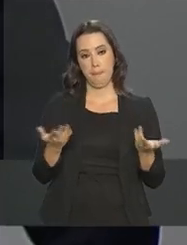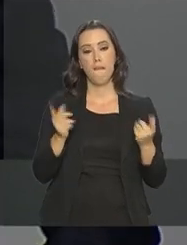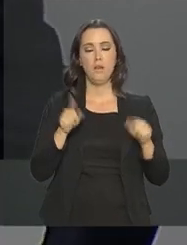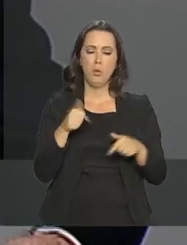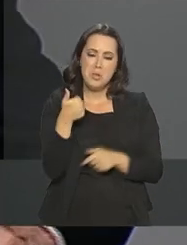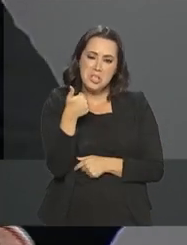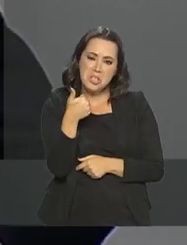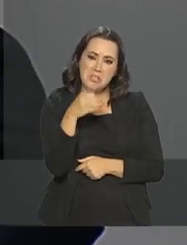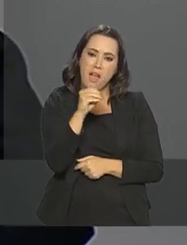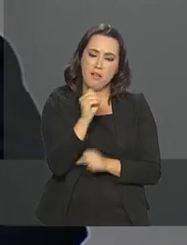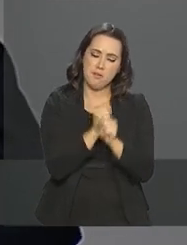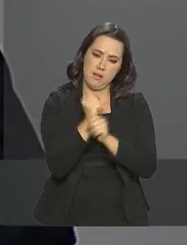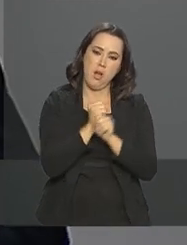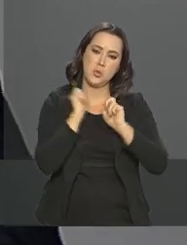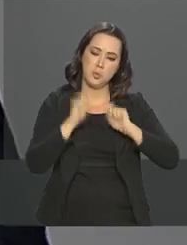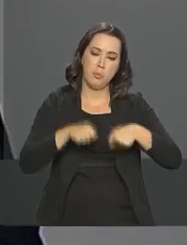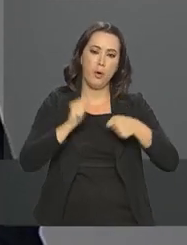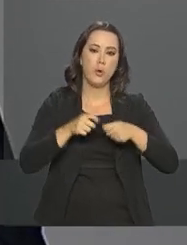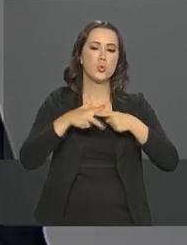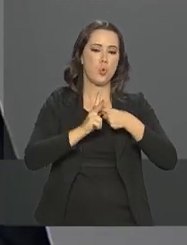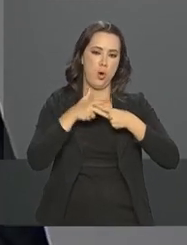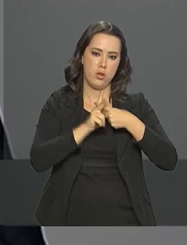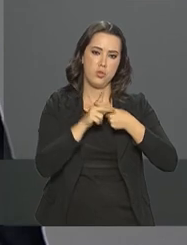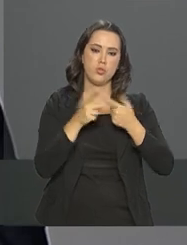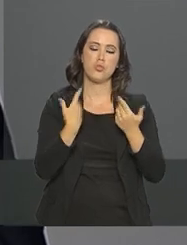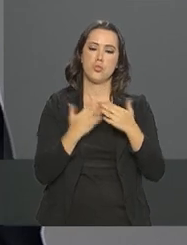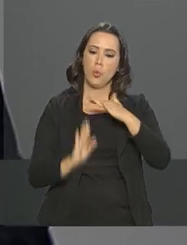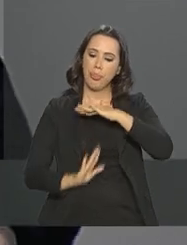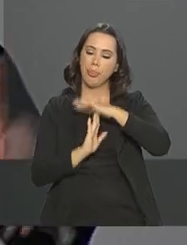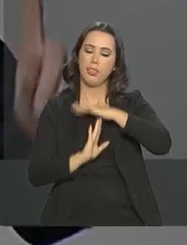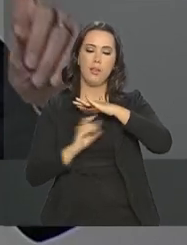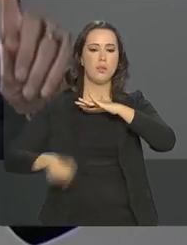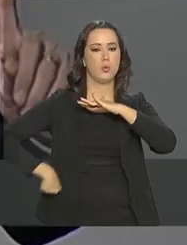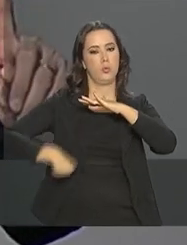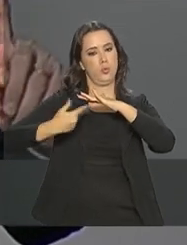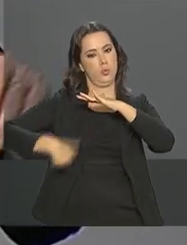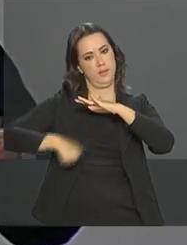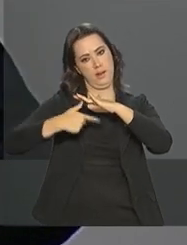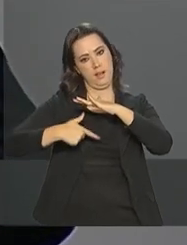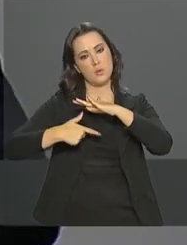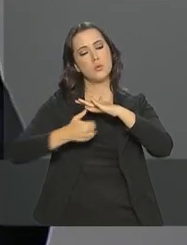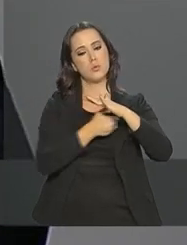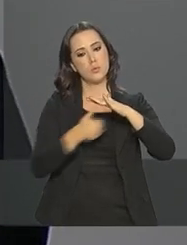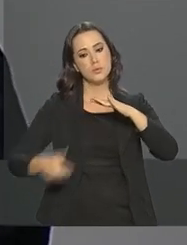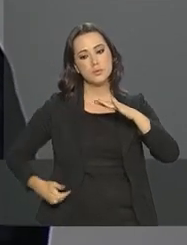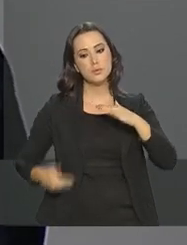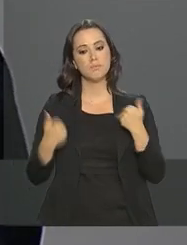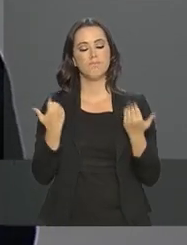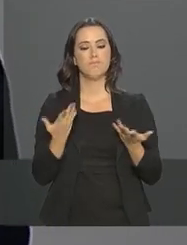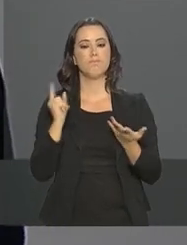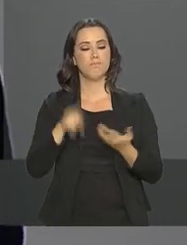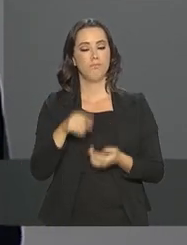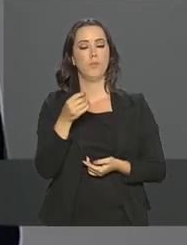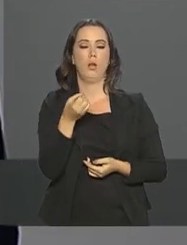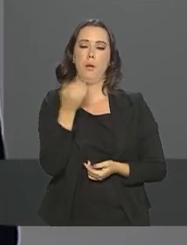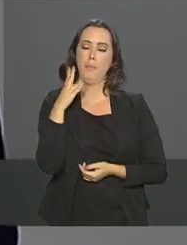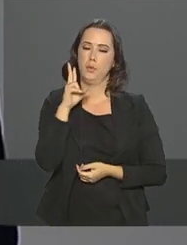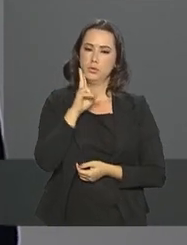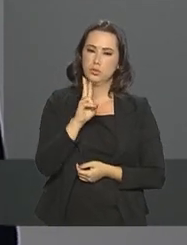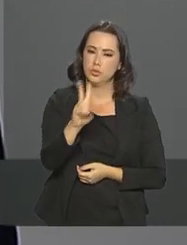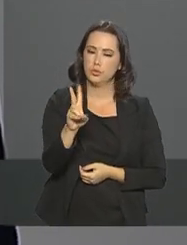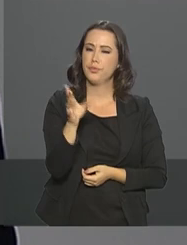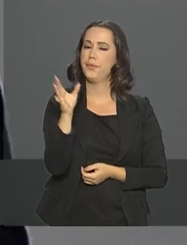constitucional fixadora do teto dos gastos públicos é curioso notar que é